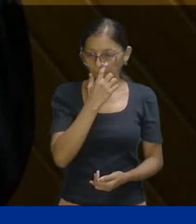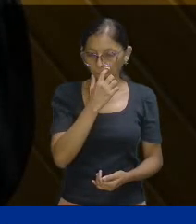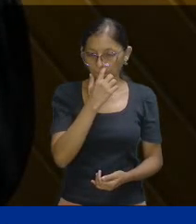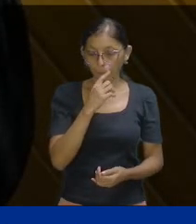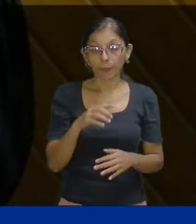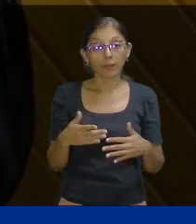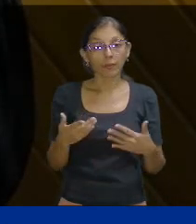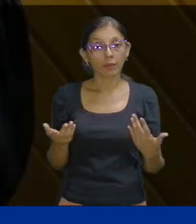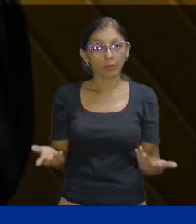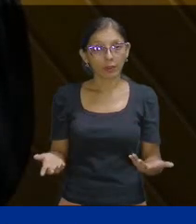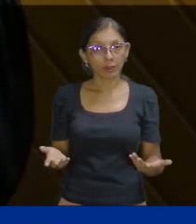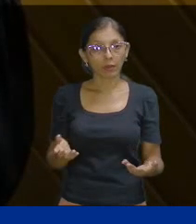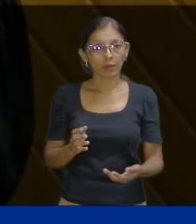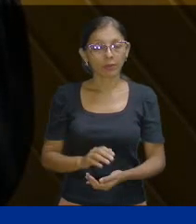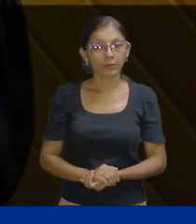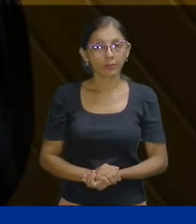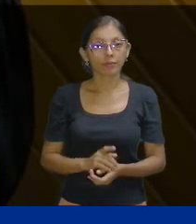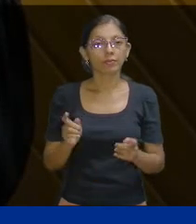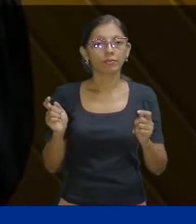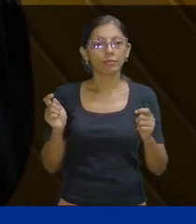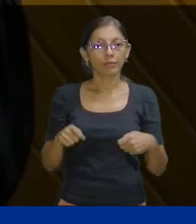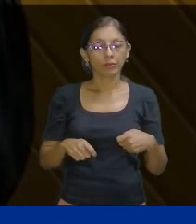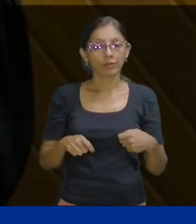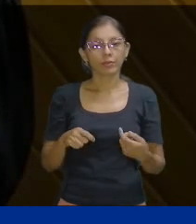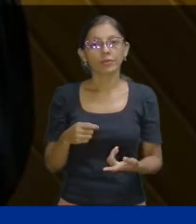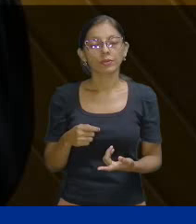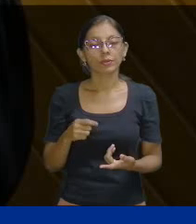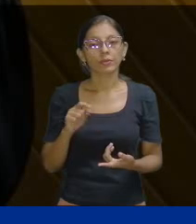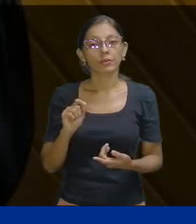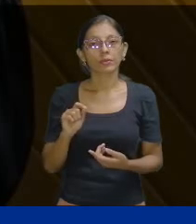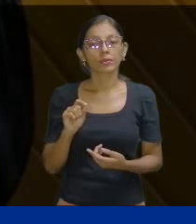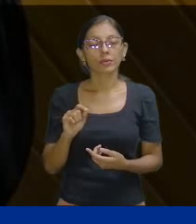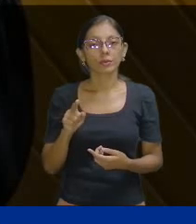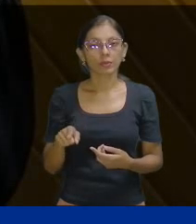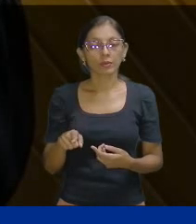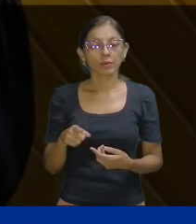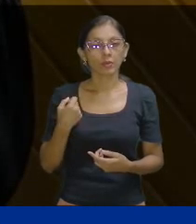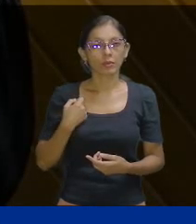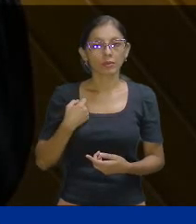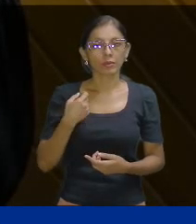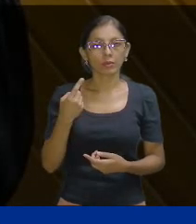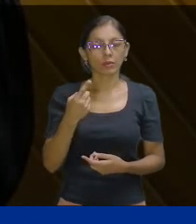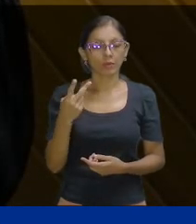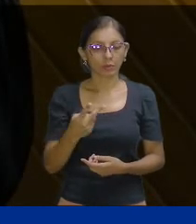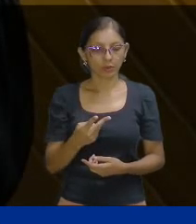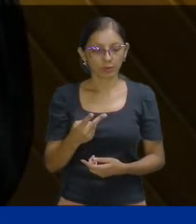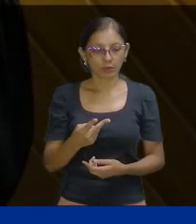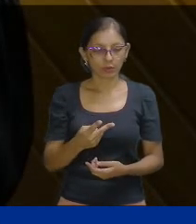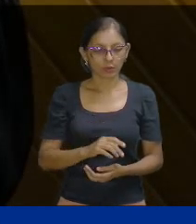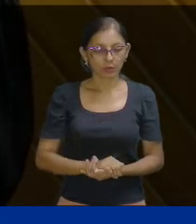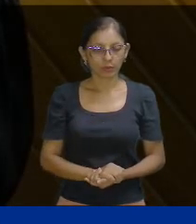da agremiação permanece sem esclarecimento no que se refere ao item V2 do parecer ID